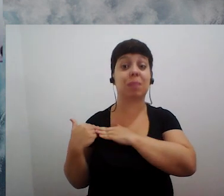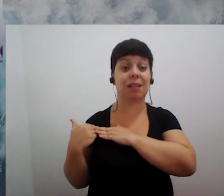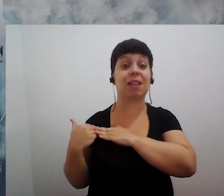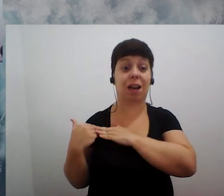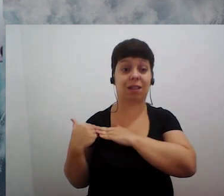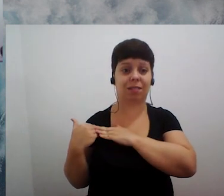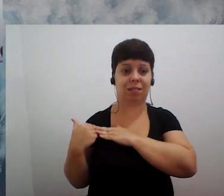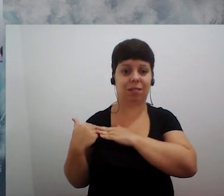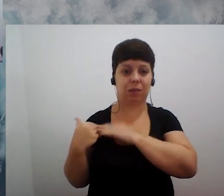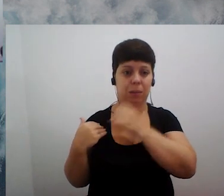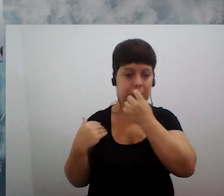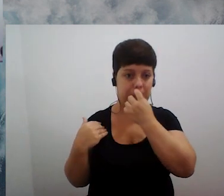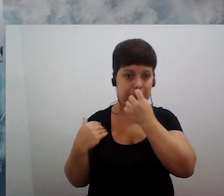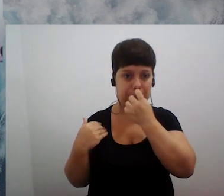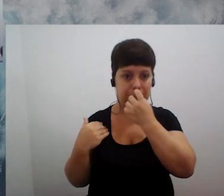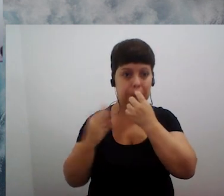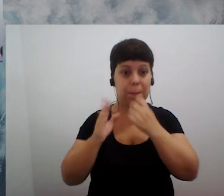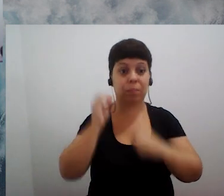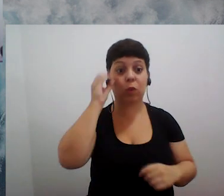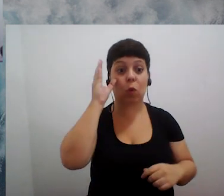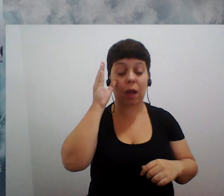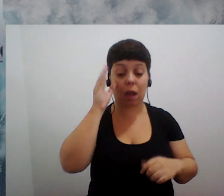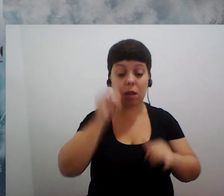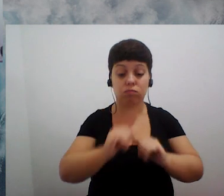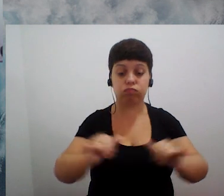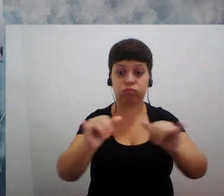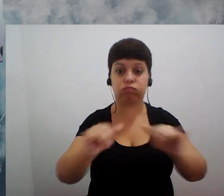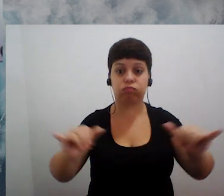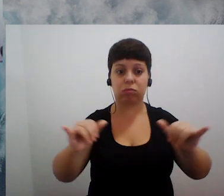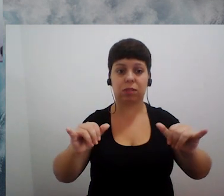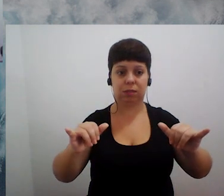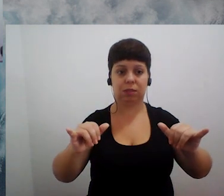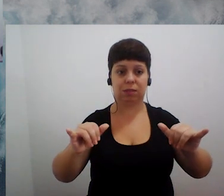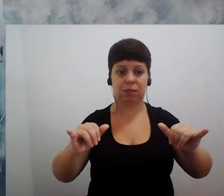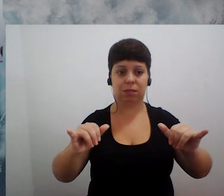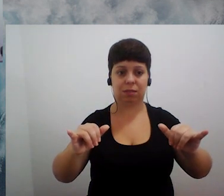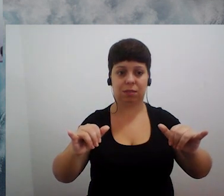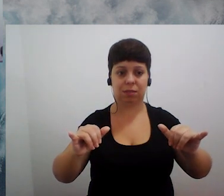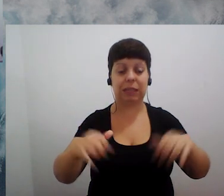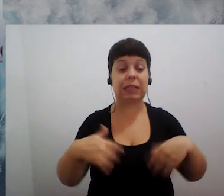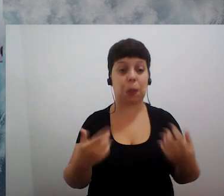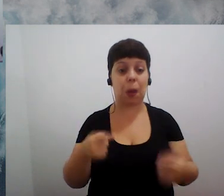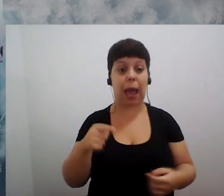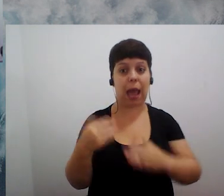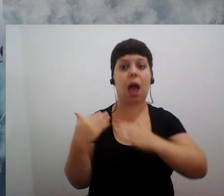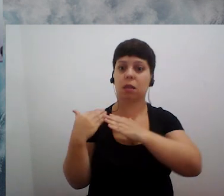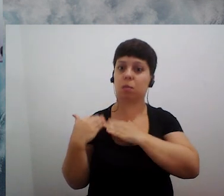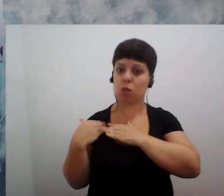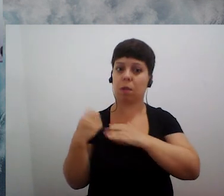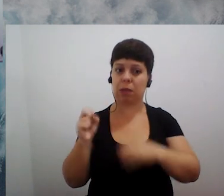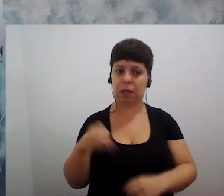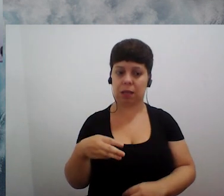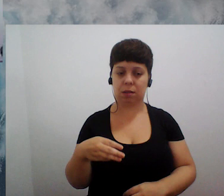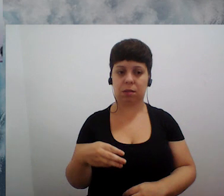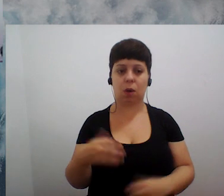é acessar todo esse conteúdo e todo esse conhecimento e produzir para as pessoas daqui. Então, acho que isso é uma